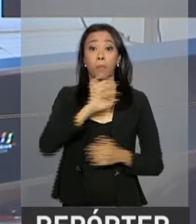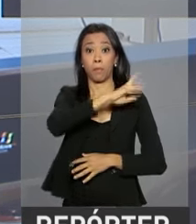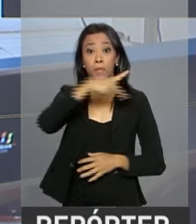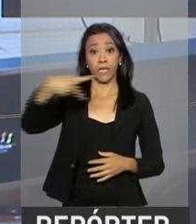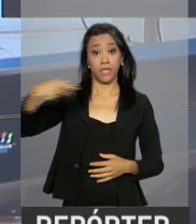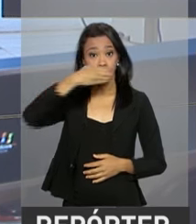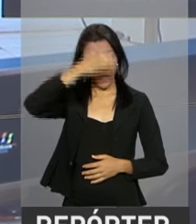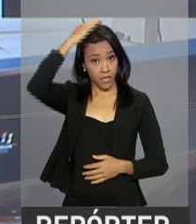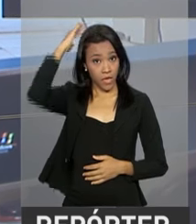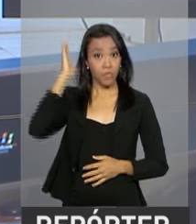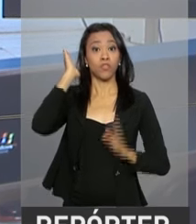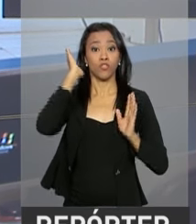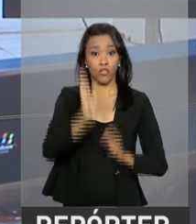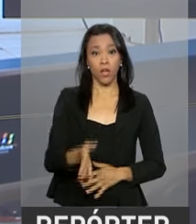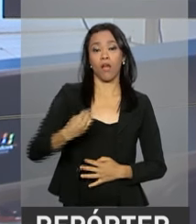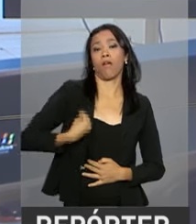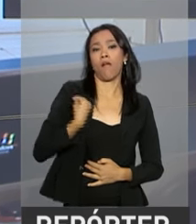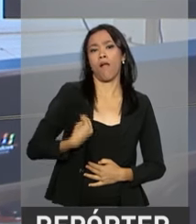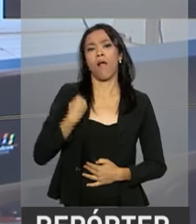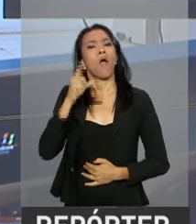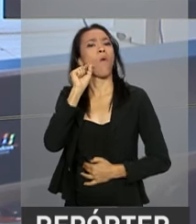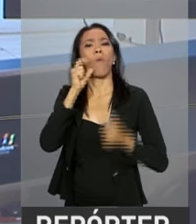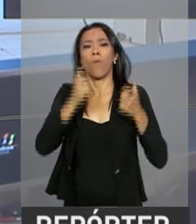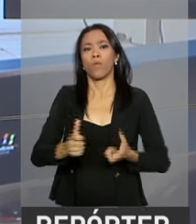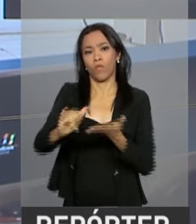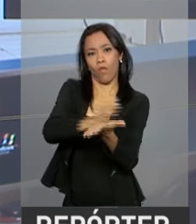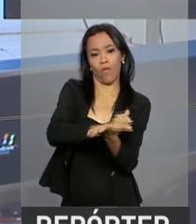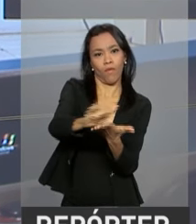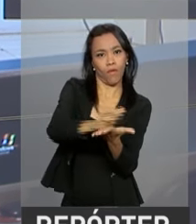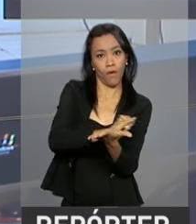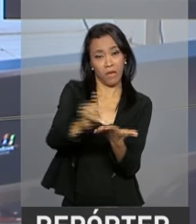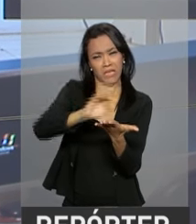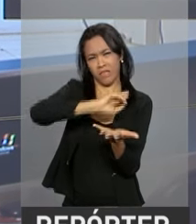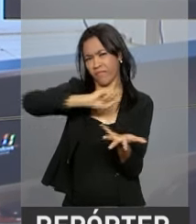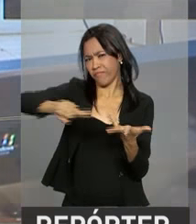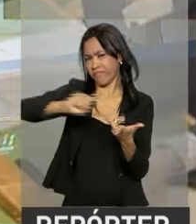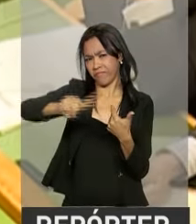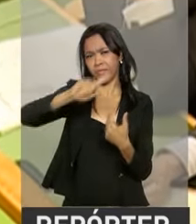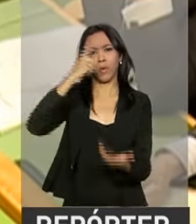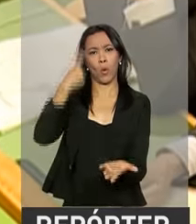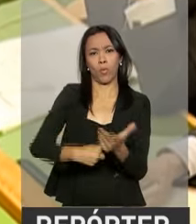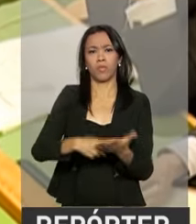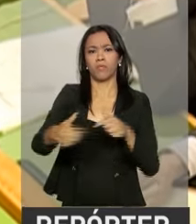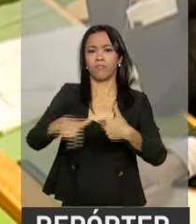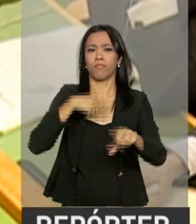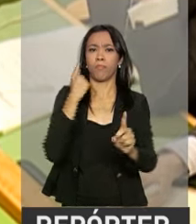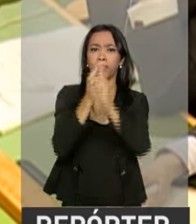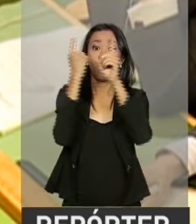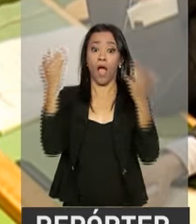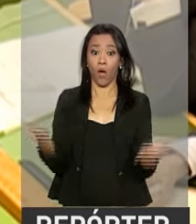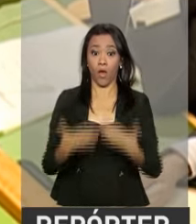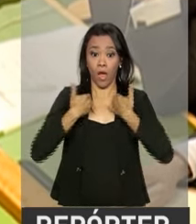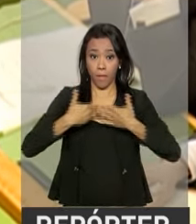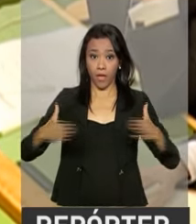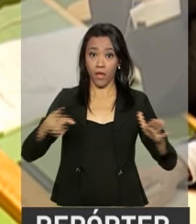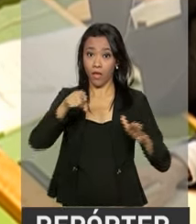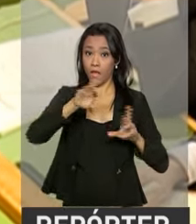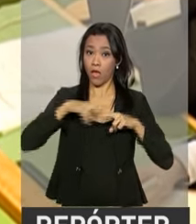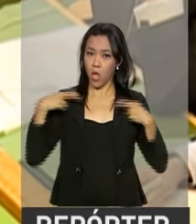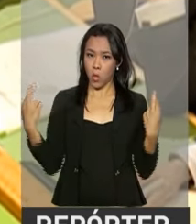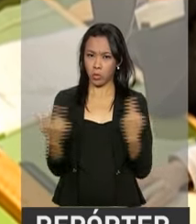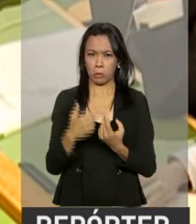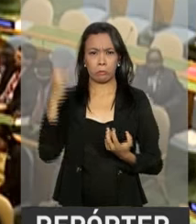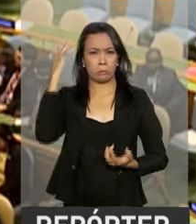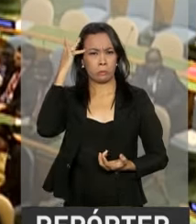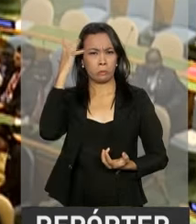Michel Temer está em Nova York para a assembleia geral da ONU e uma série de outros compromissos agora ele participa da abertura da reunião de alto